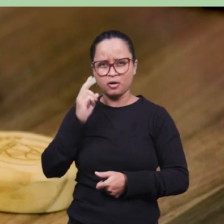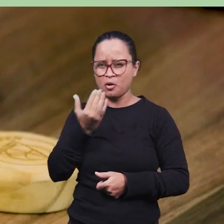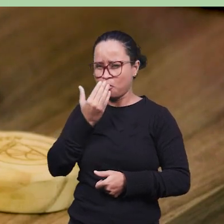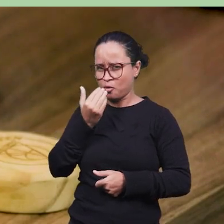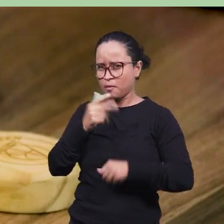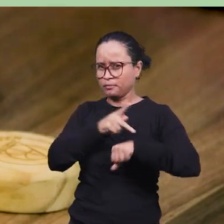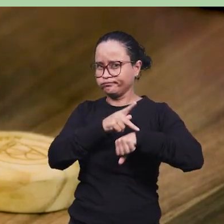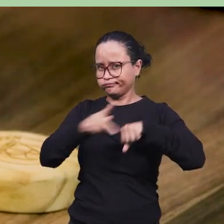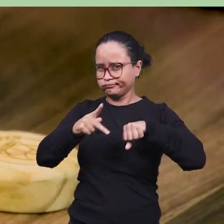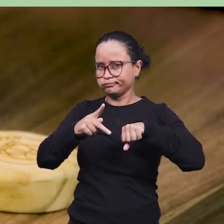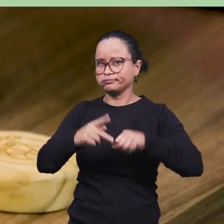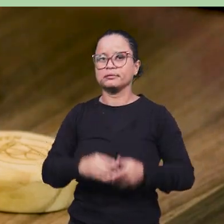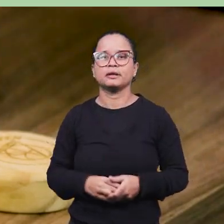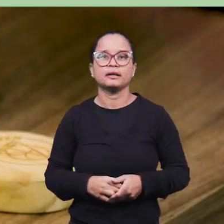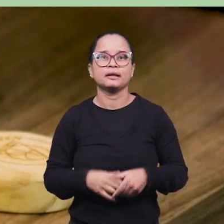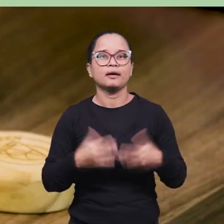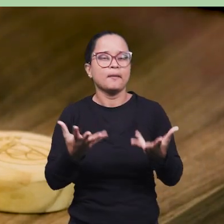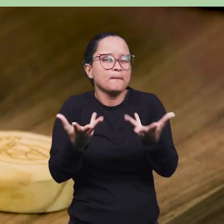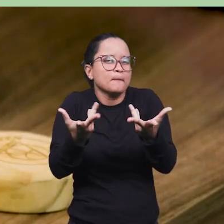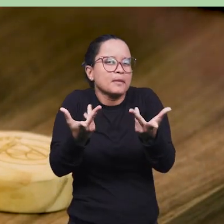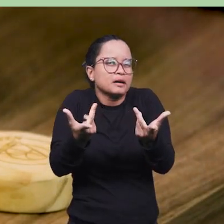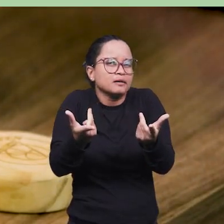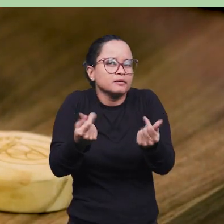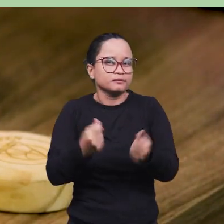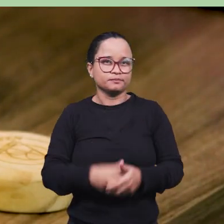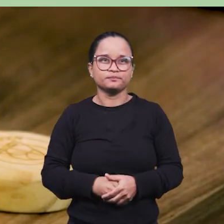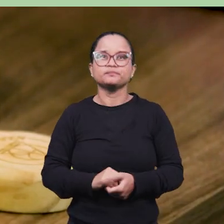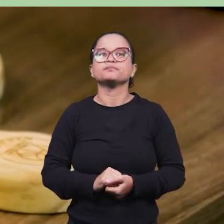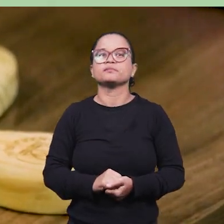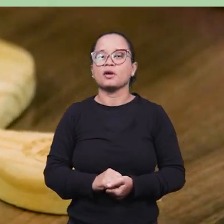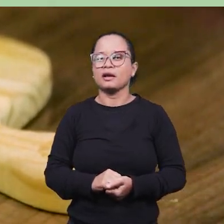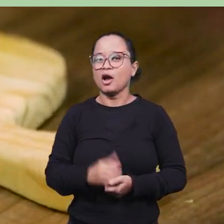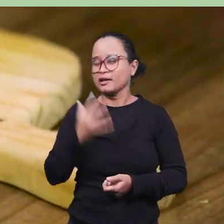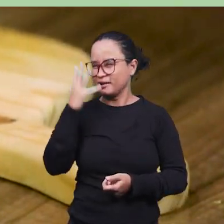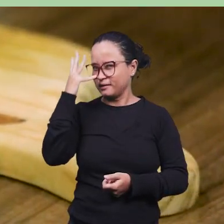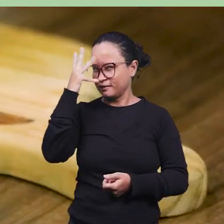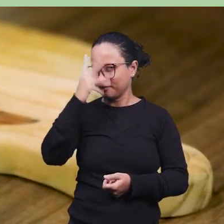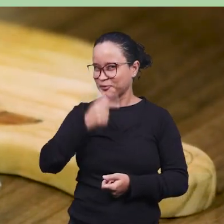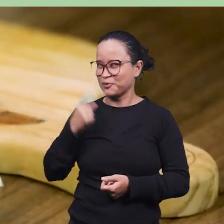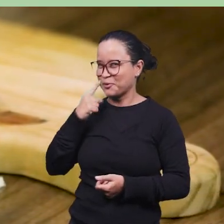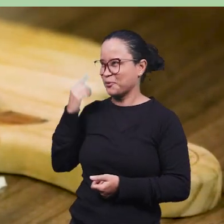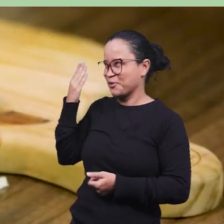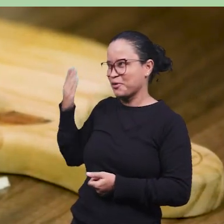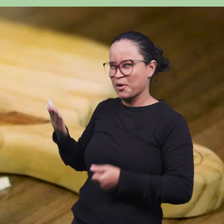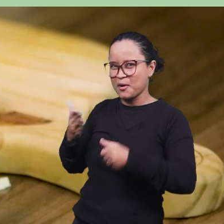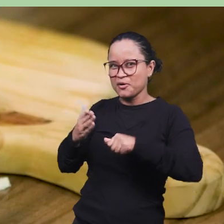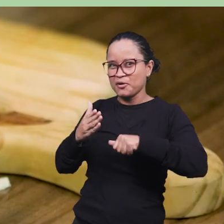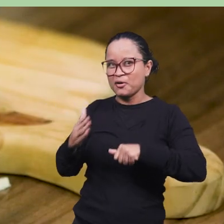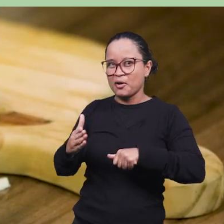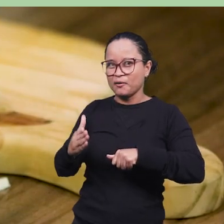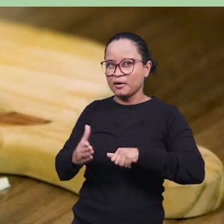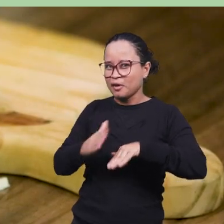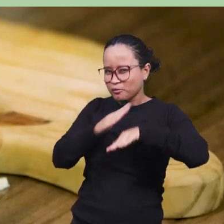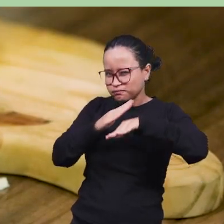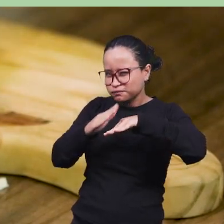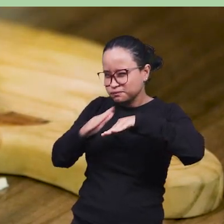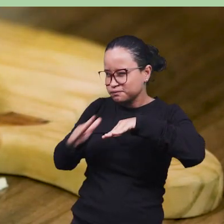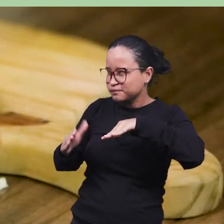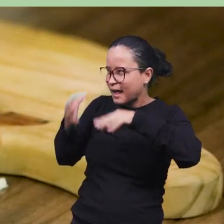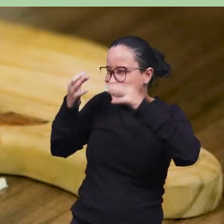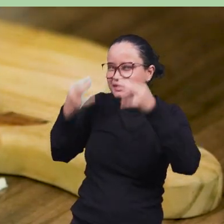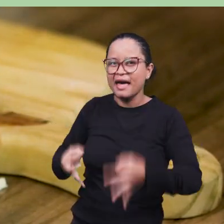Olha que maravilha, gente, ó. Olha que lindo. Todas as fatias